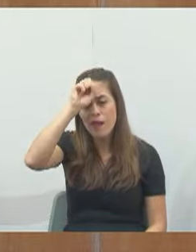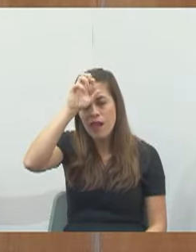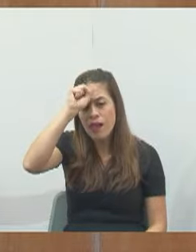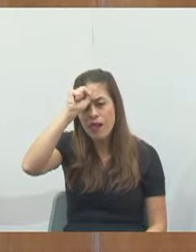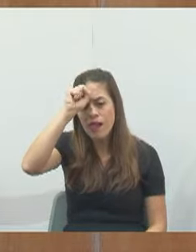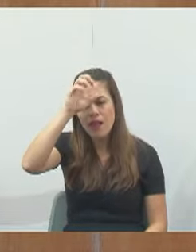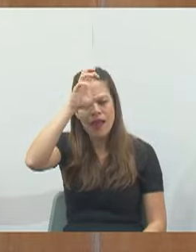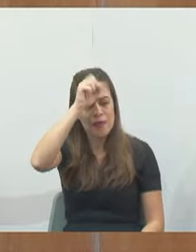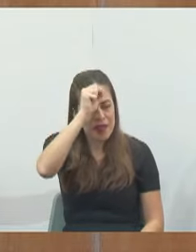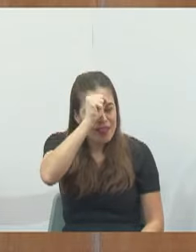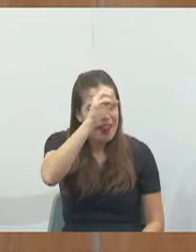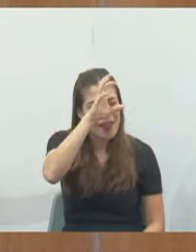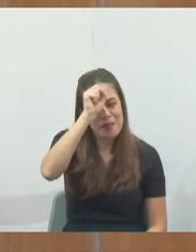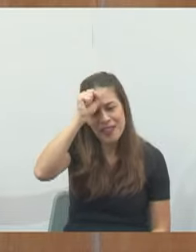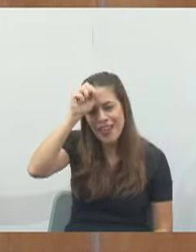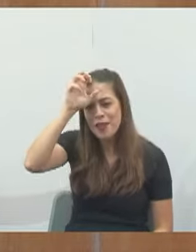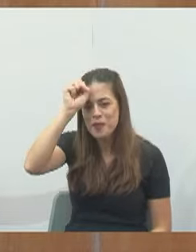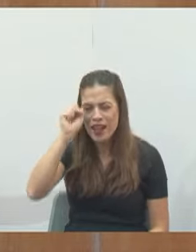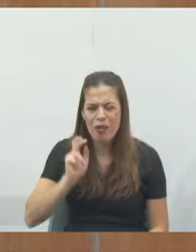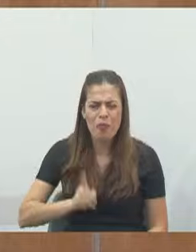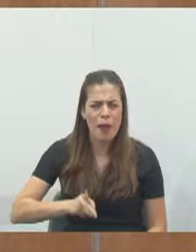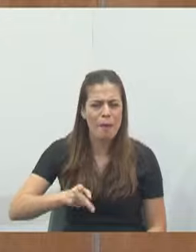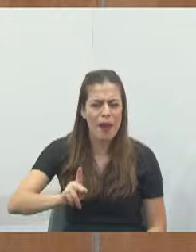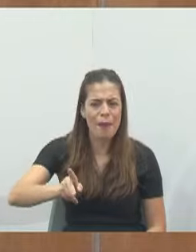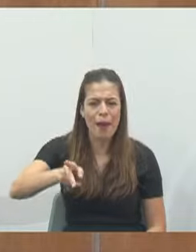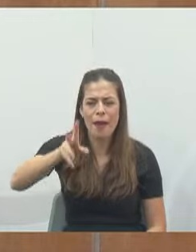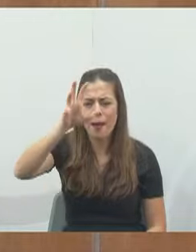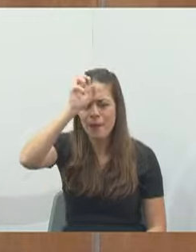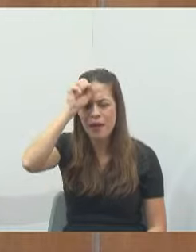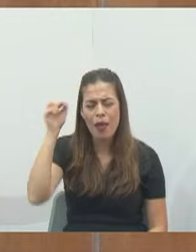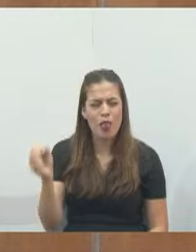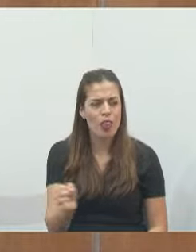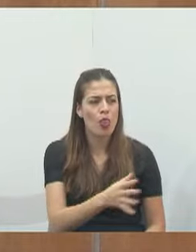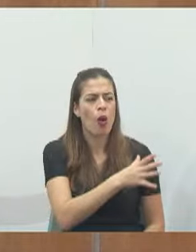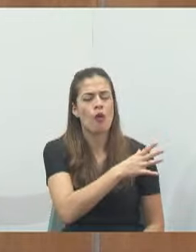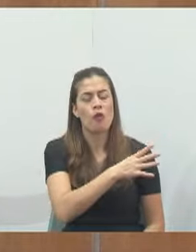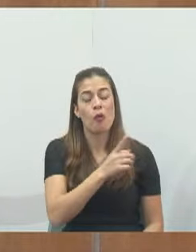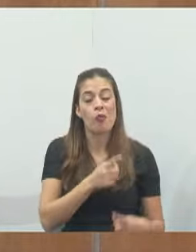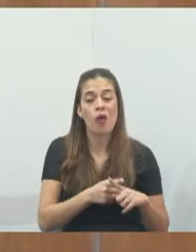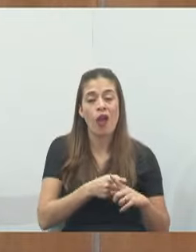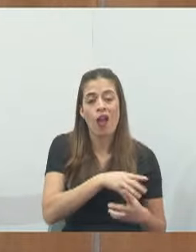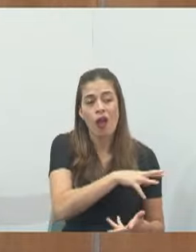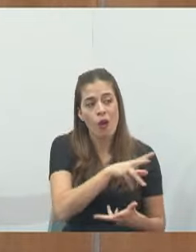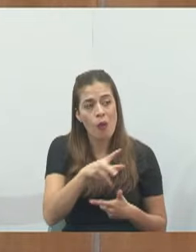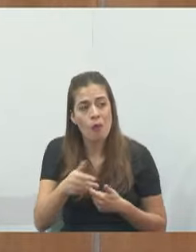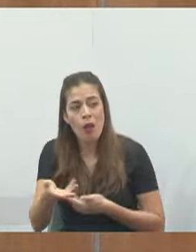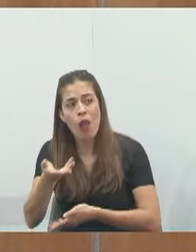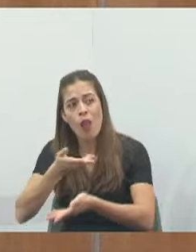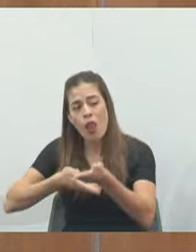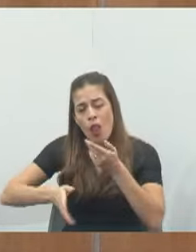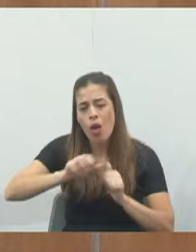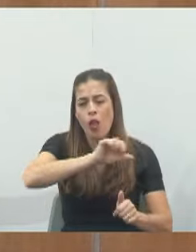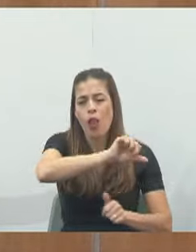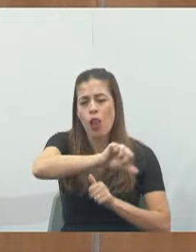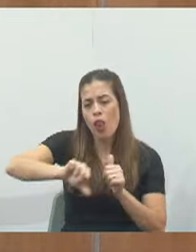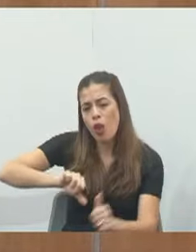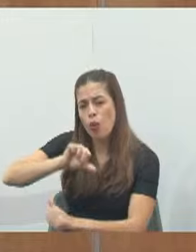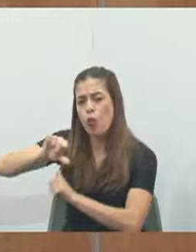aprender, aprender sempre, aprender algo novo, porque o mundo está em constante